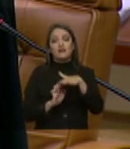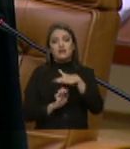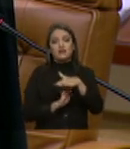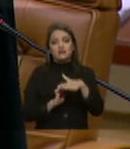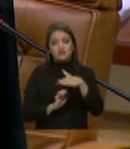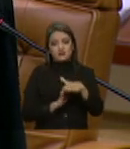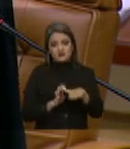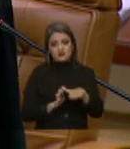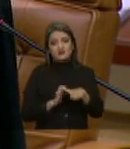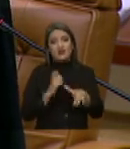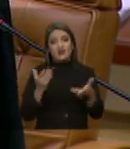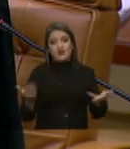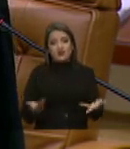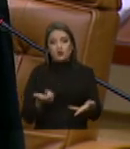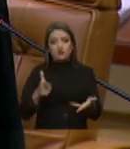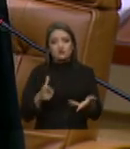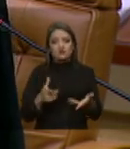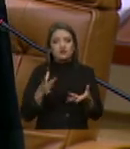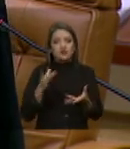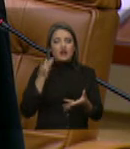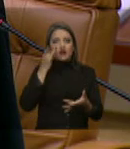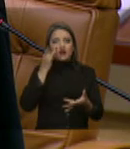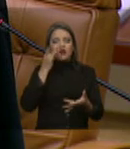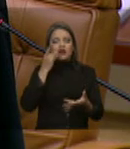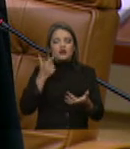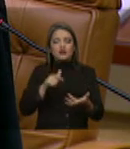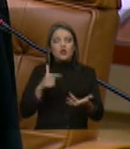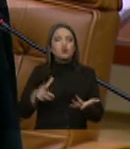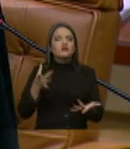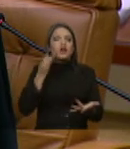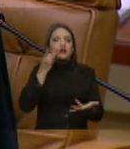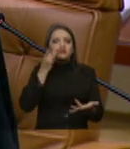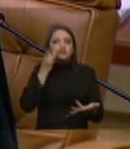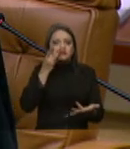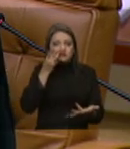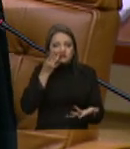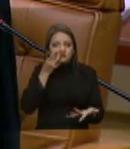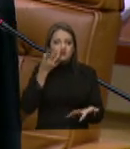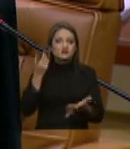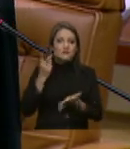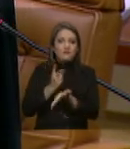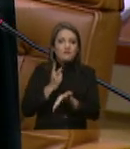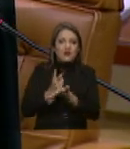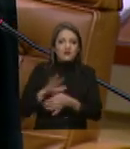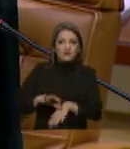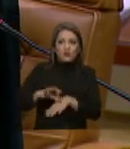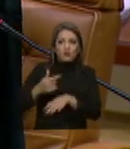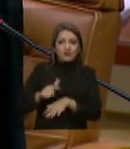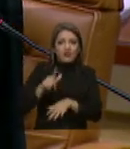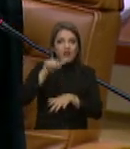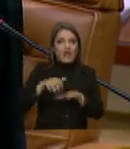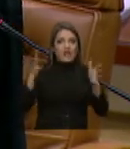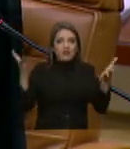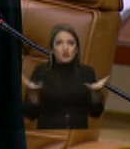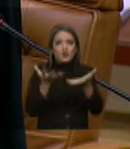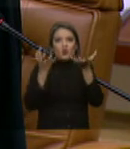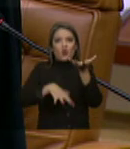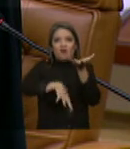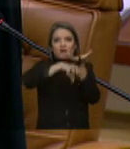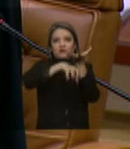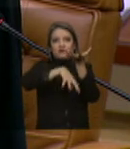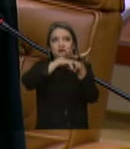nas nuvens nas nuvens não metaforicamente aqui nas nuvens no sentido técnico as informações estão